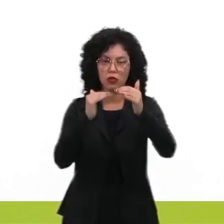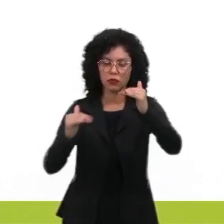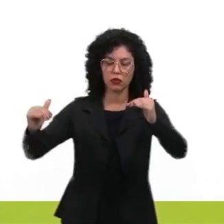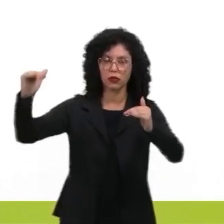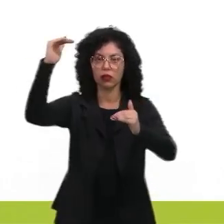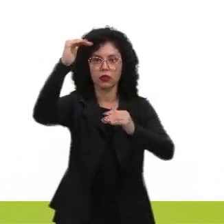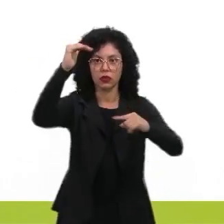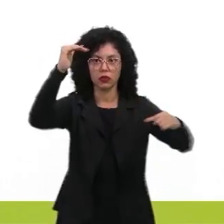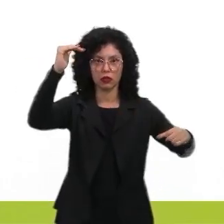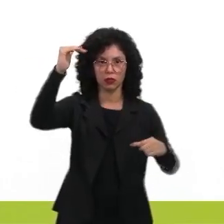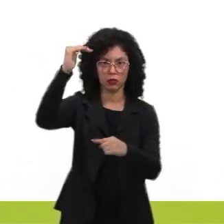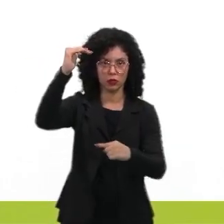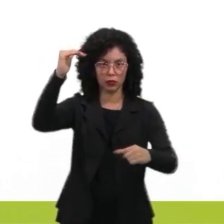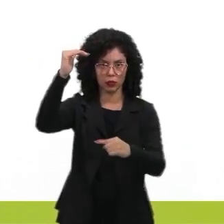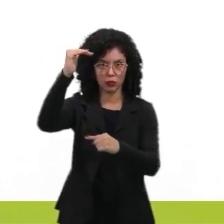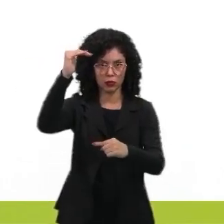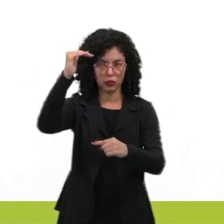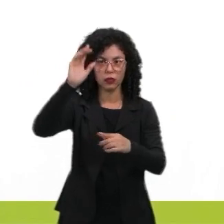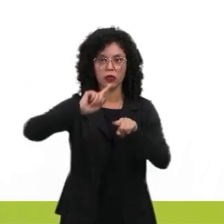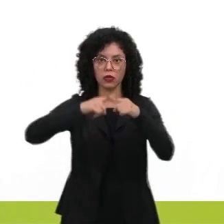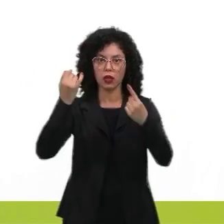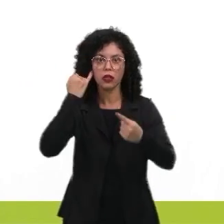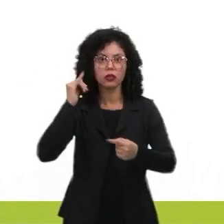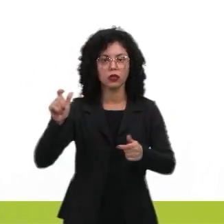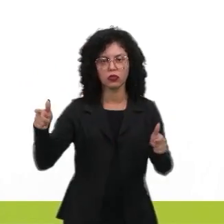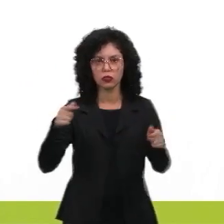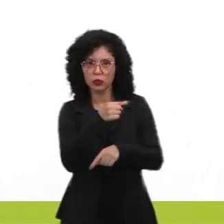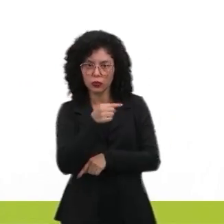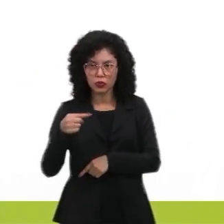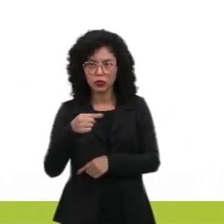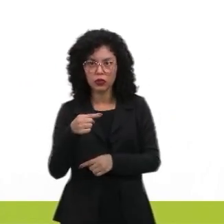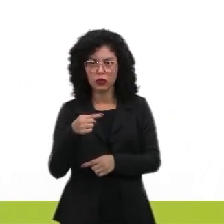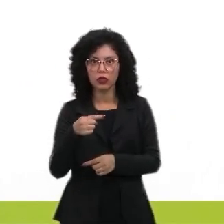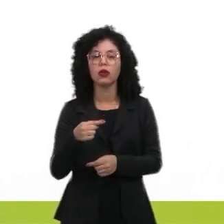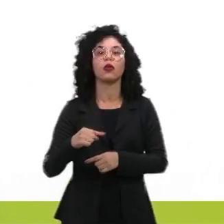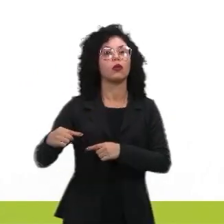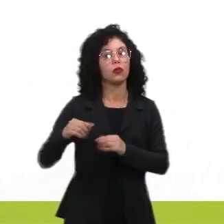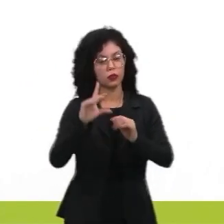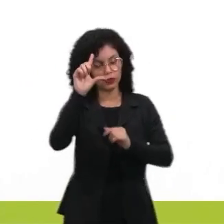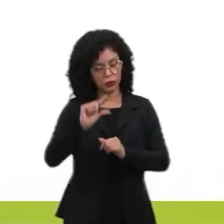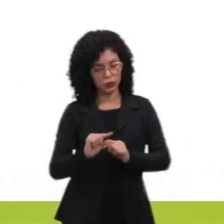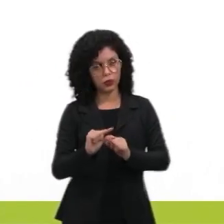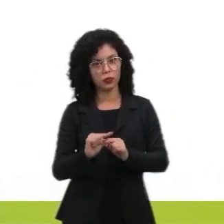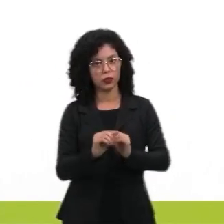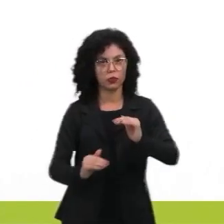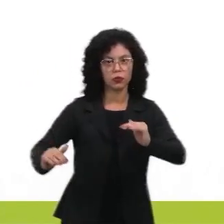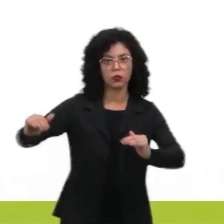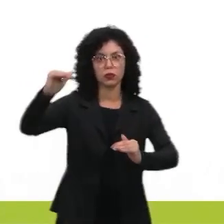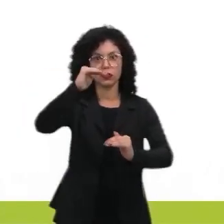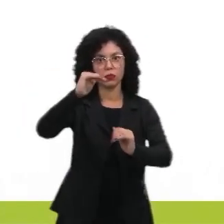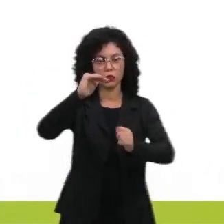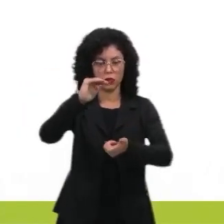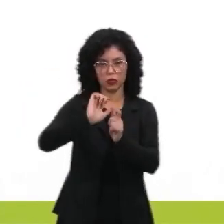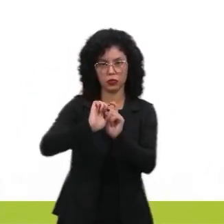cima e o menor fica embaixo. A ideia do menos, o menor fica em cima e o maior fica embaixo. A regra do mais e a